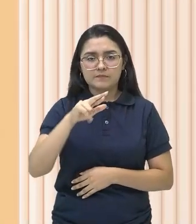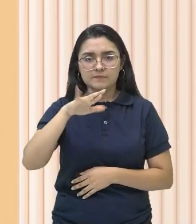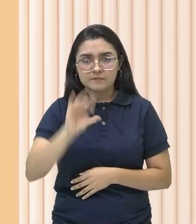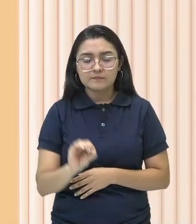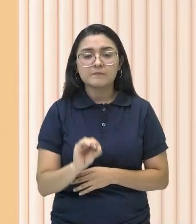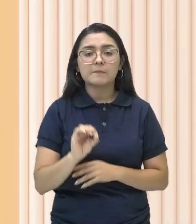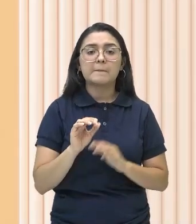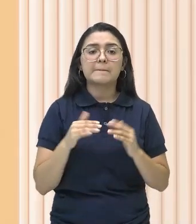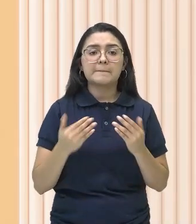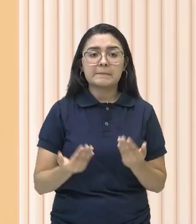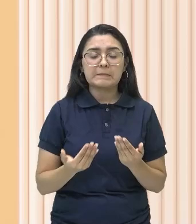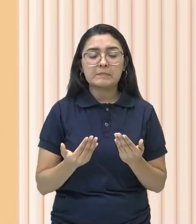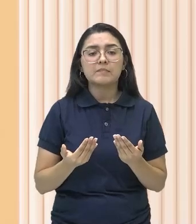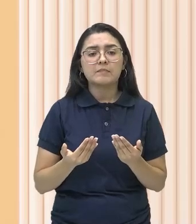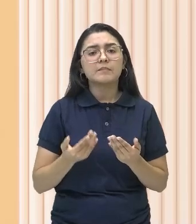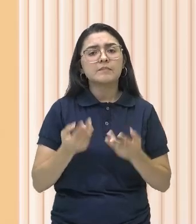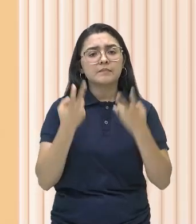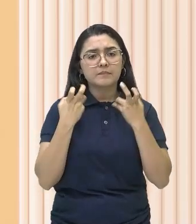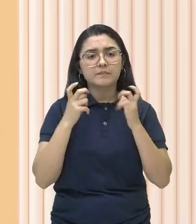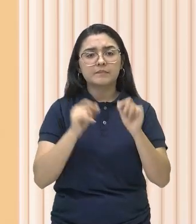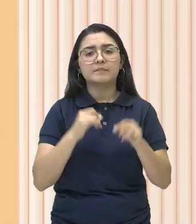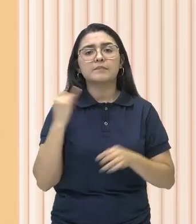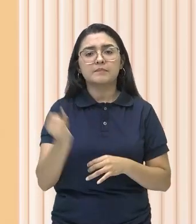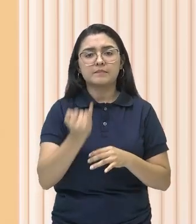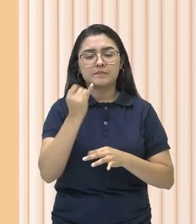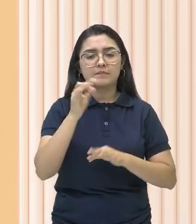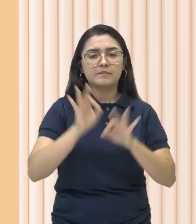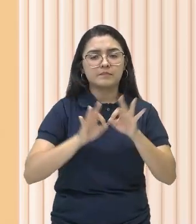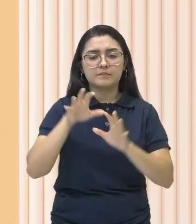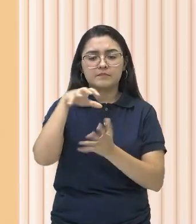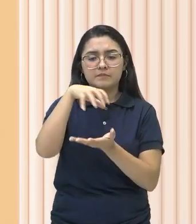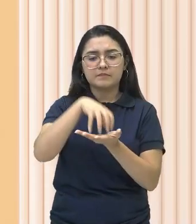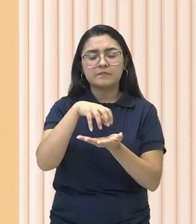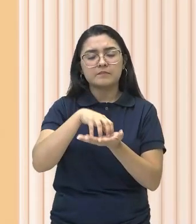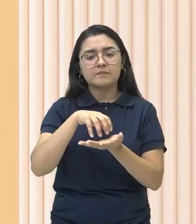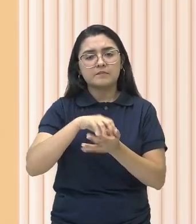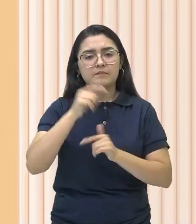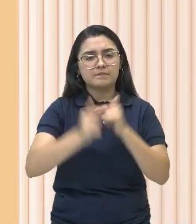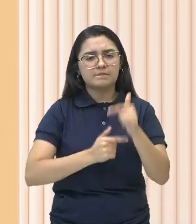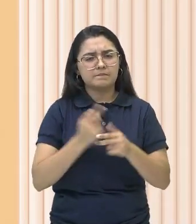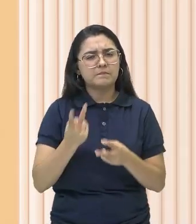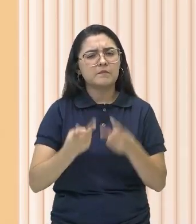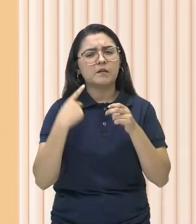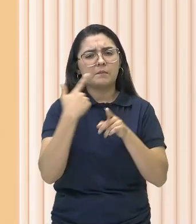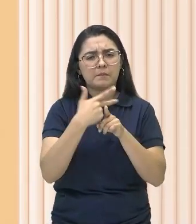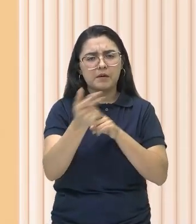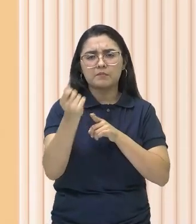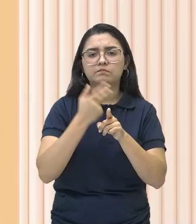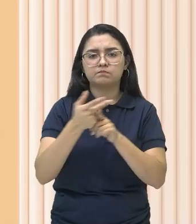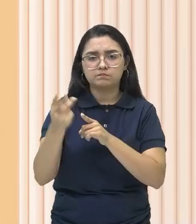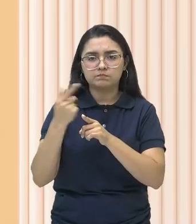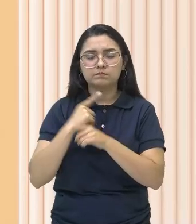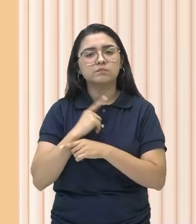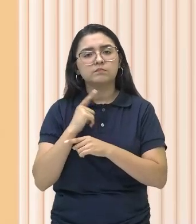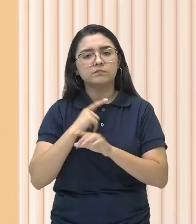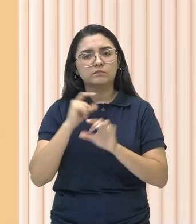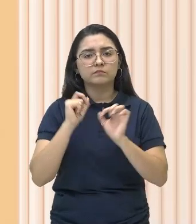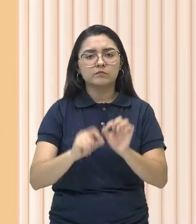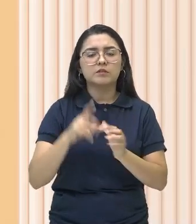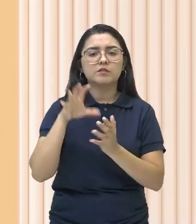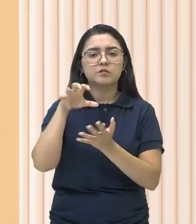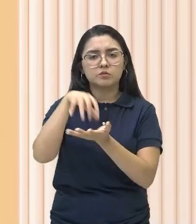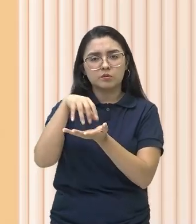né? E olha só, a importância dessas organizações. E quantas conquistas nós tivemos, né, com todas